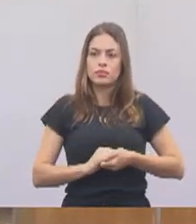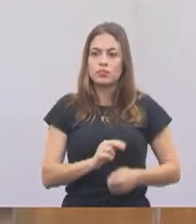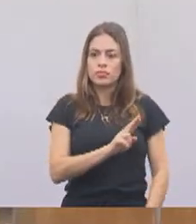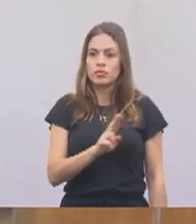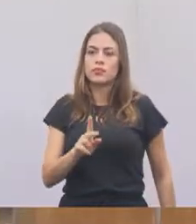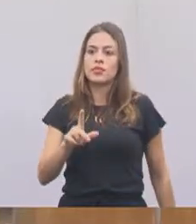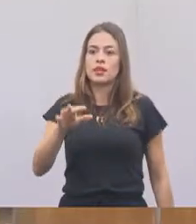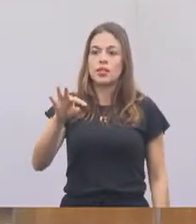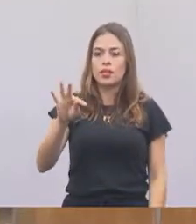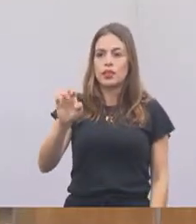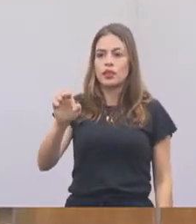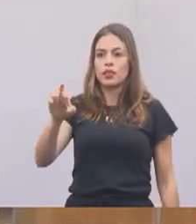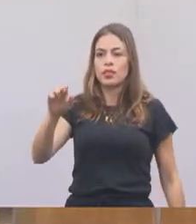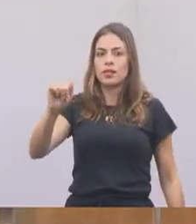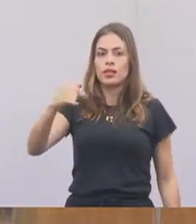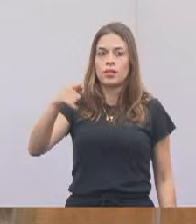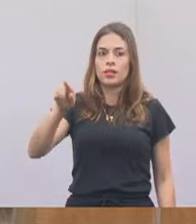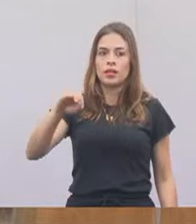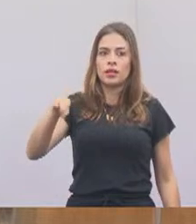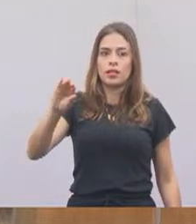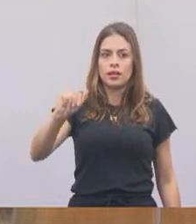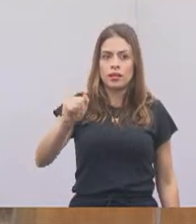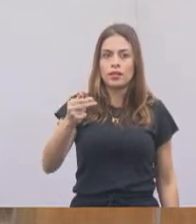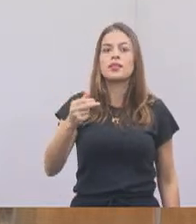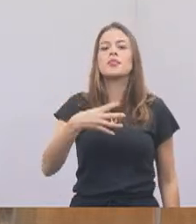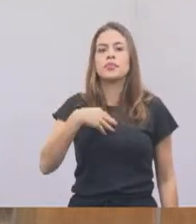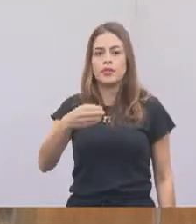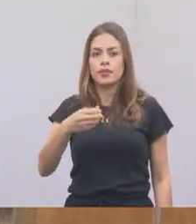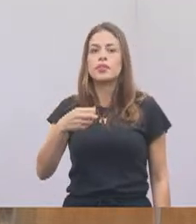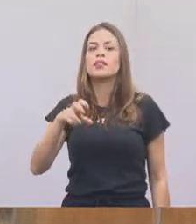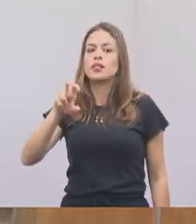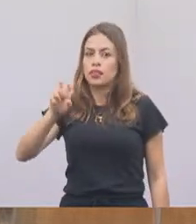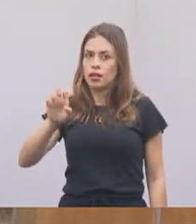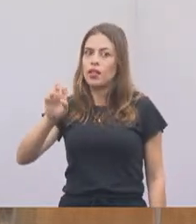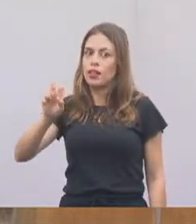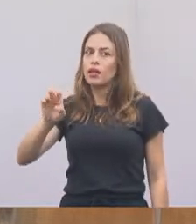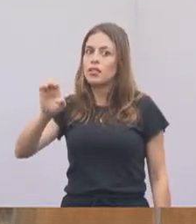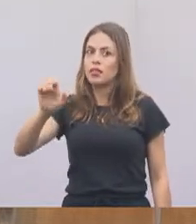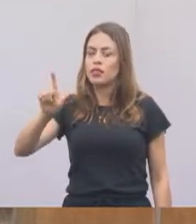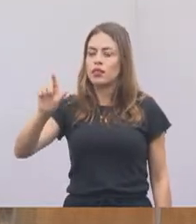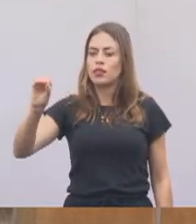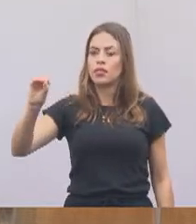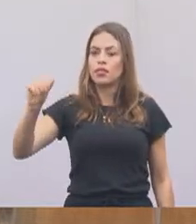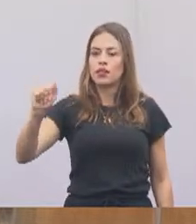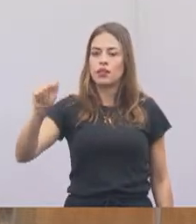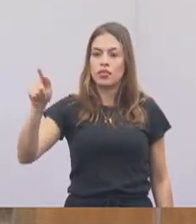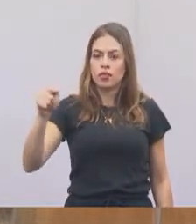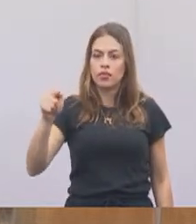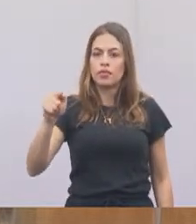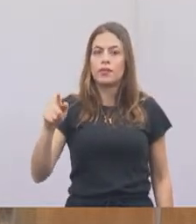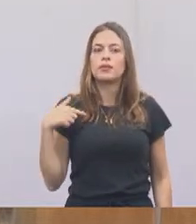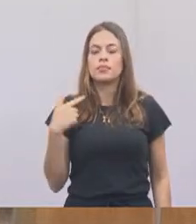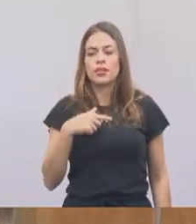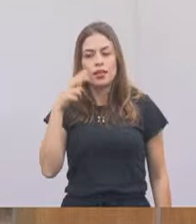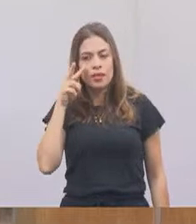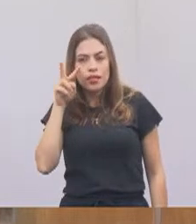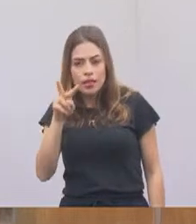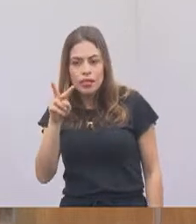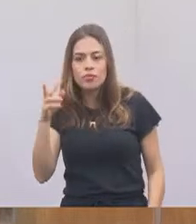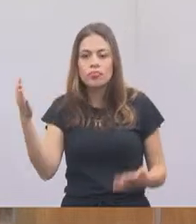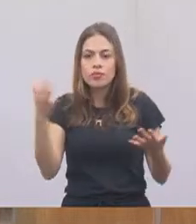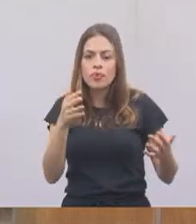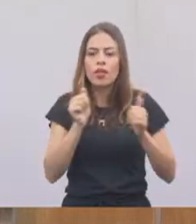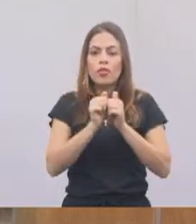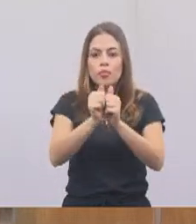minha filha Eloá, que estão assistindo, acabaram de mandar mensagem para mim. Cumprimento todos vocês que ainda estão nos assistindo, acompanhando